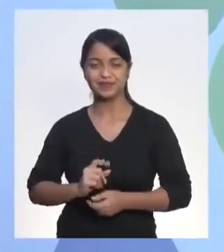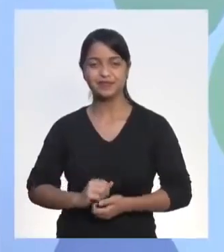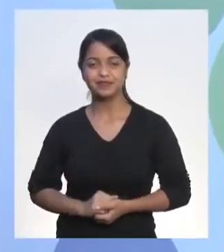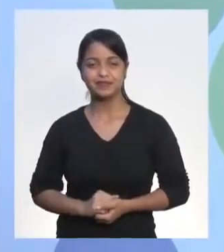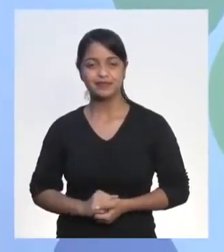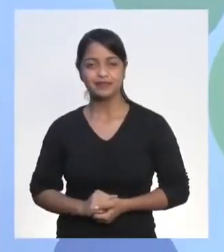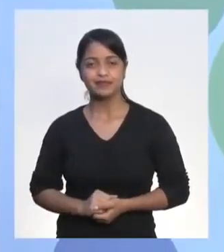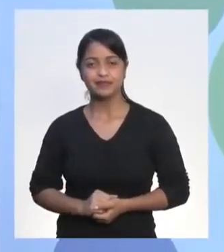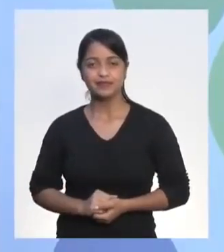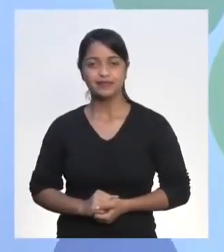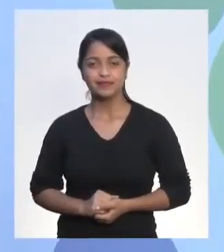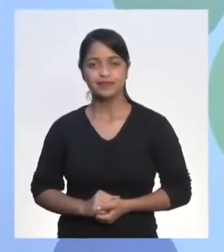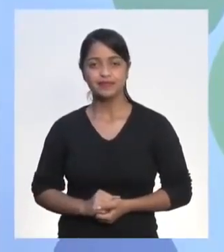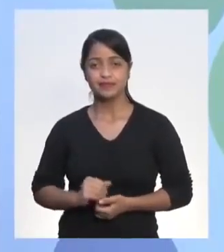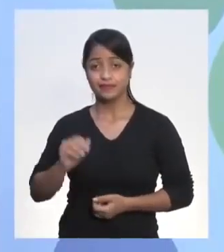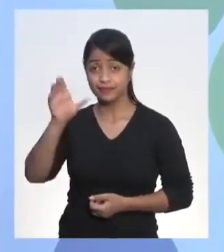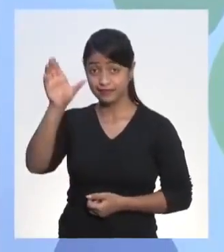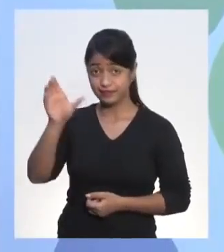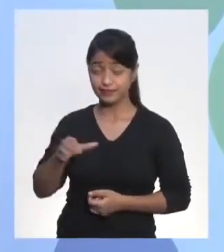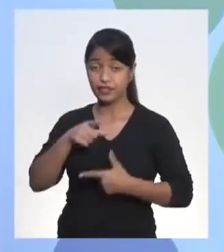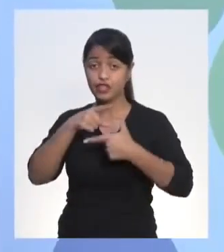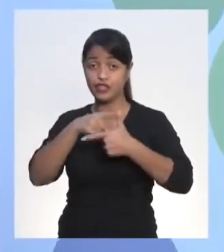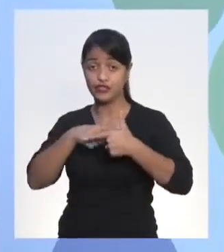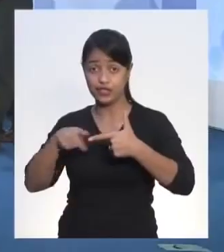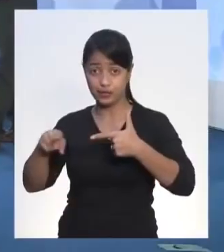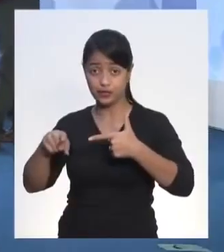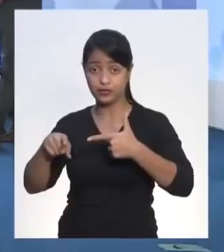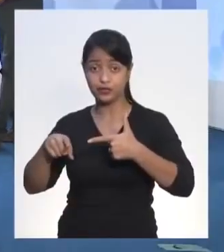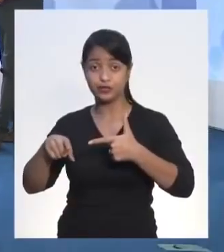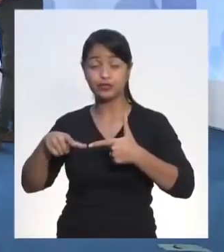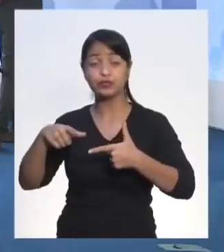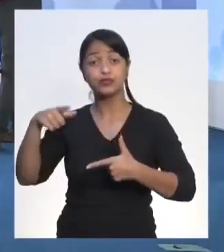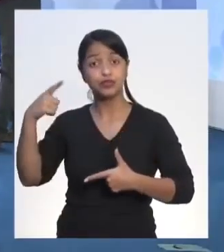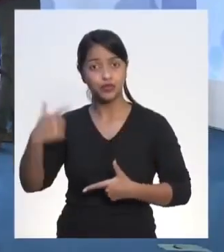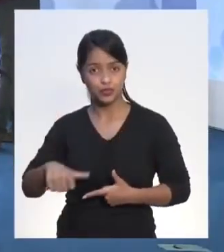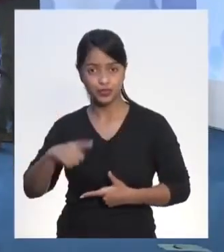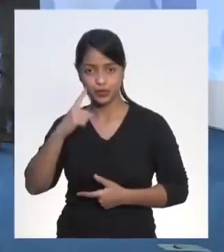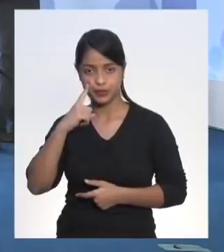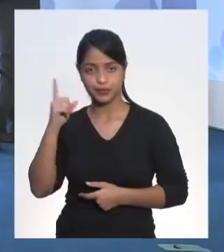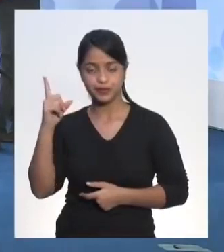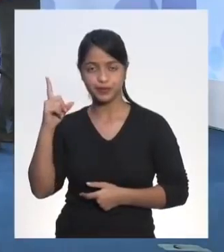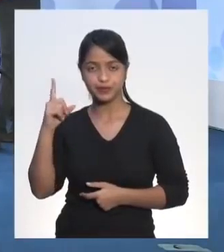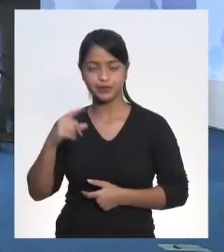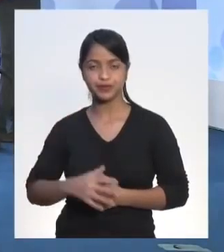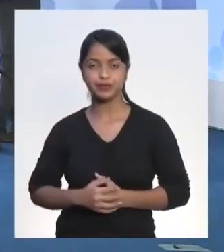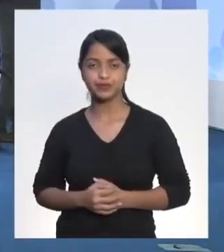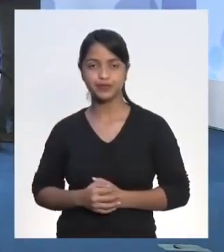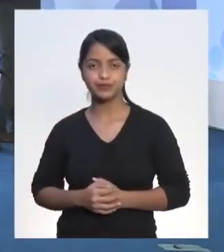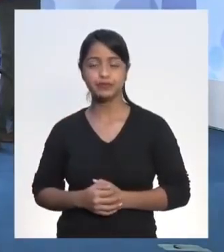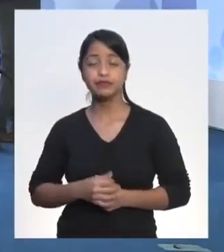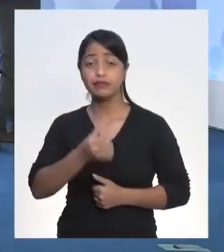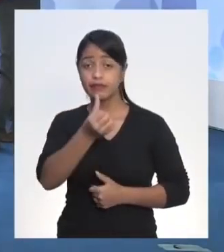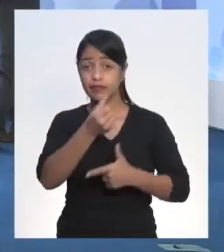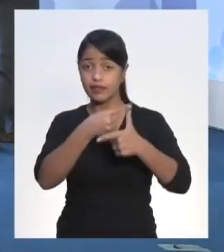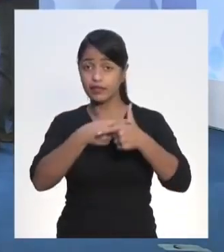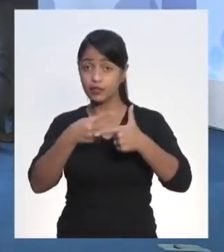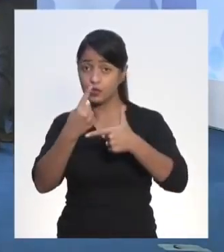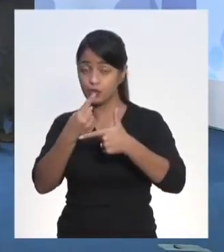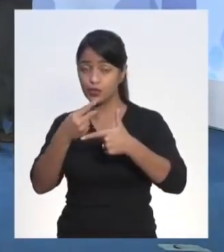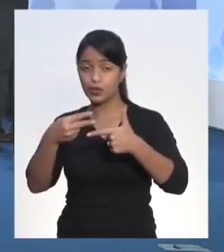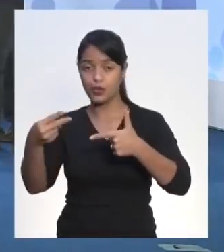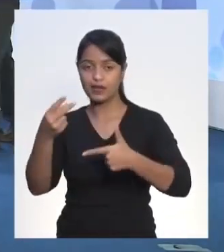5 positivo. Para Verdade. divisão, faz a operação de novo, né? Faça a operação. Então eu tenho 6 dividido por 1 é